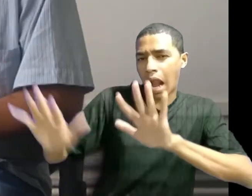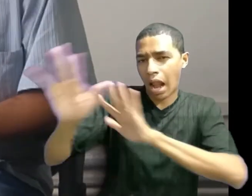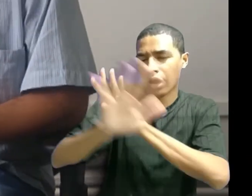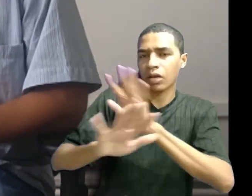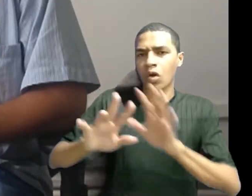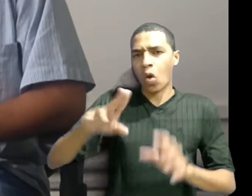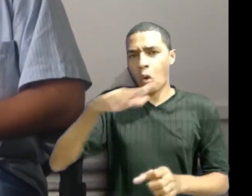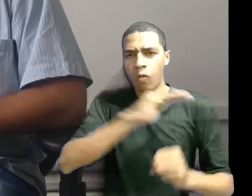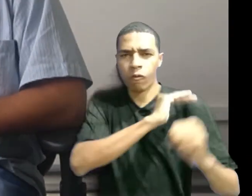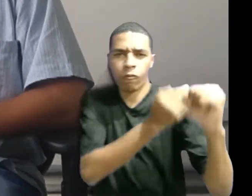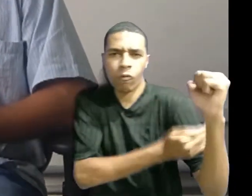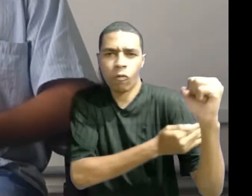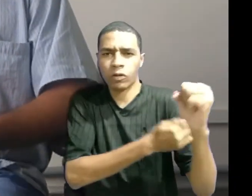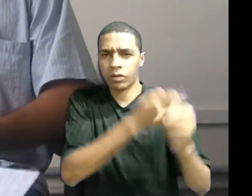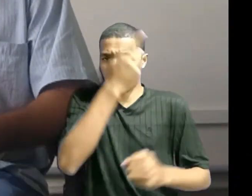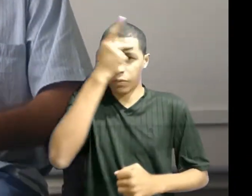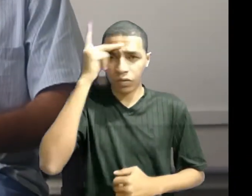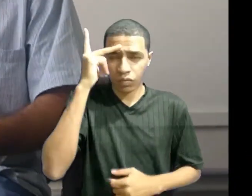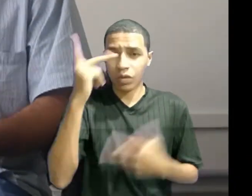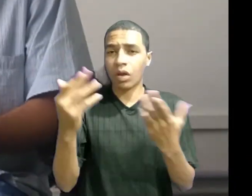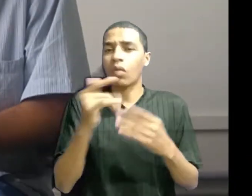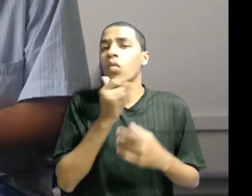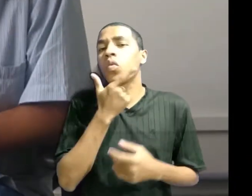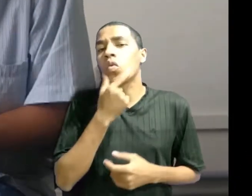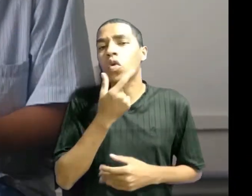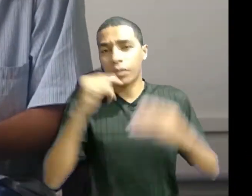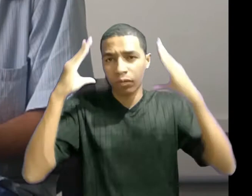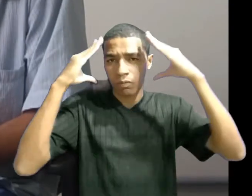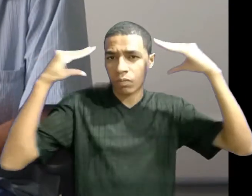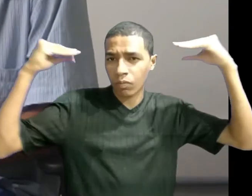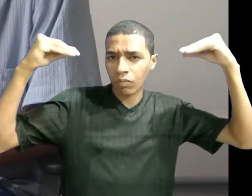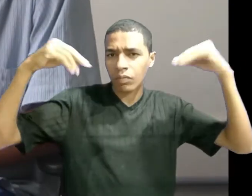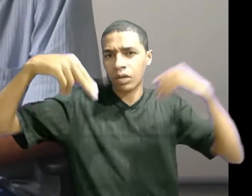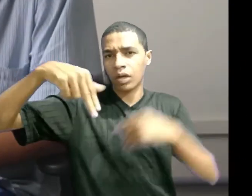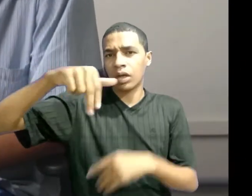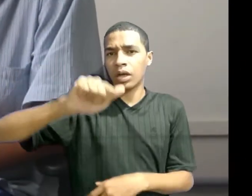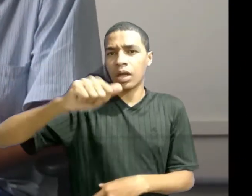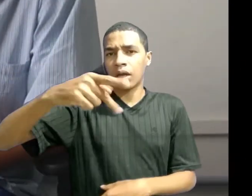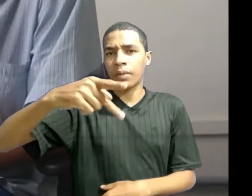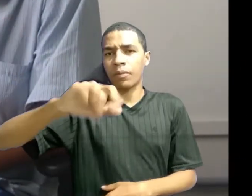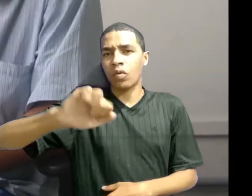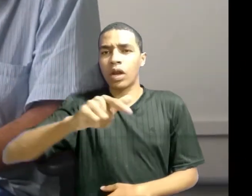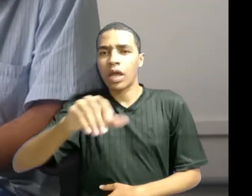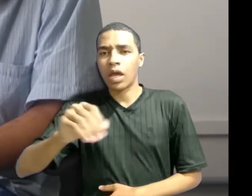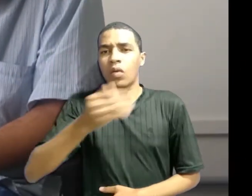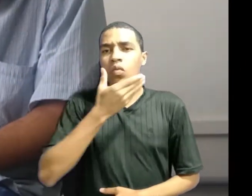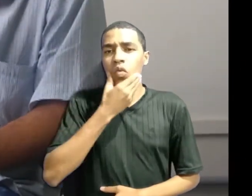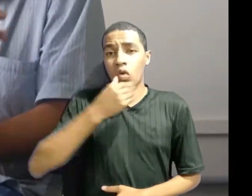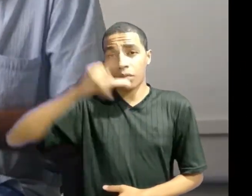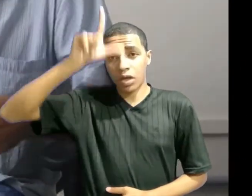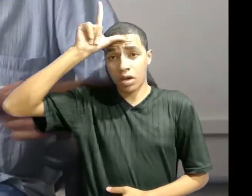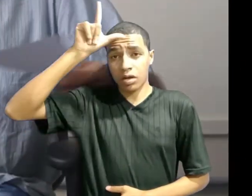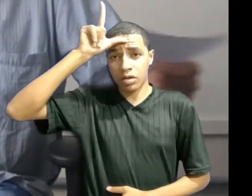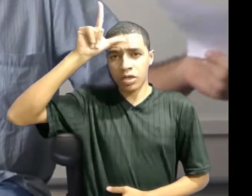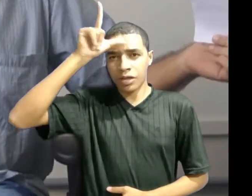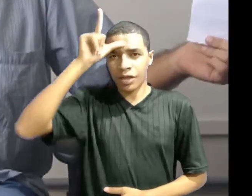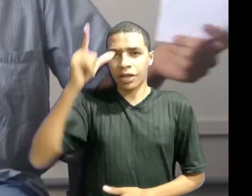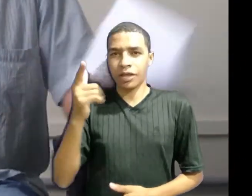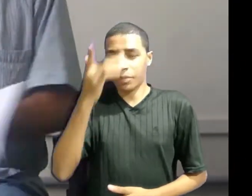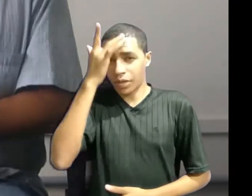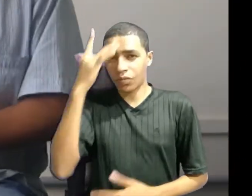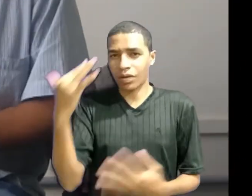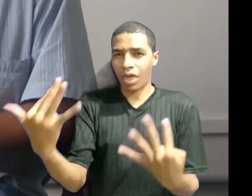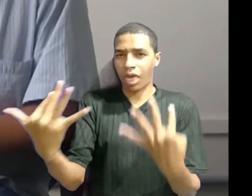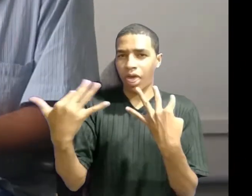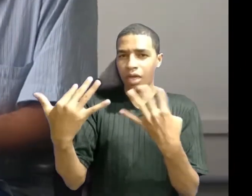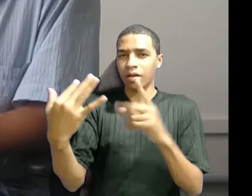né? Às vezes de um guerreiro carismático. Napoleão, por exemplo, um líder carismático, ele quando se tem